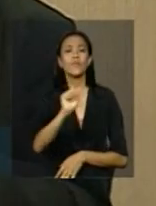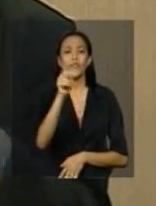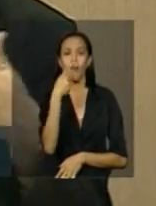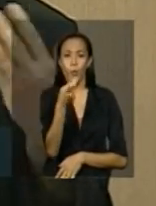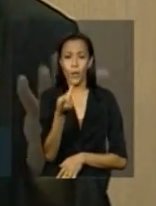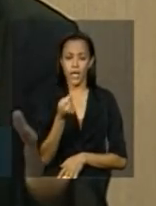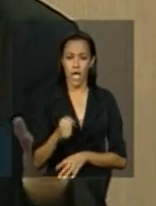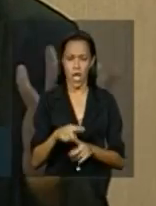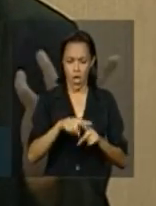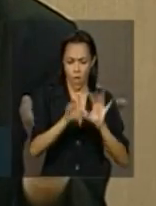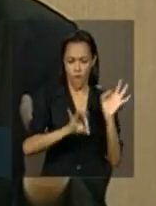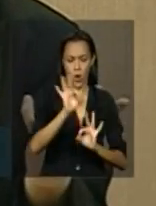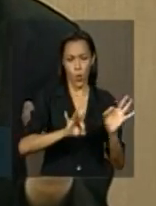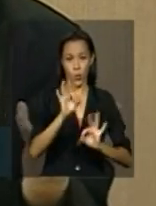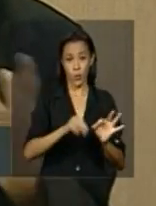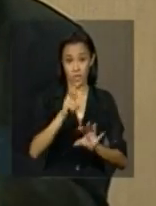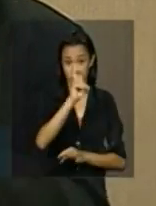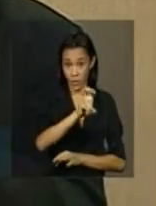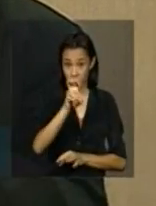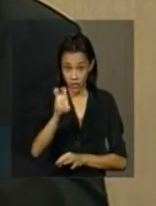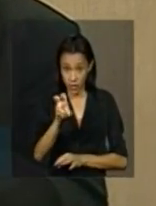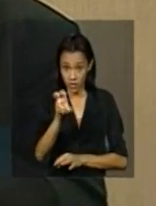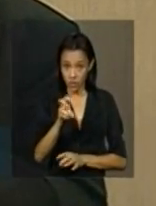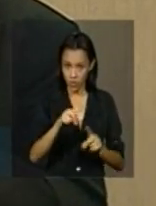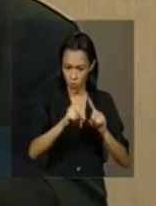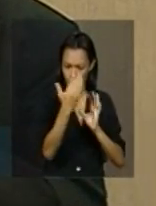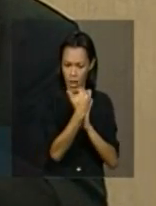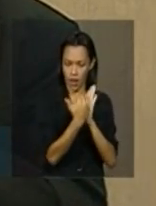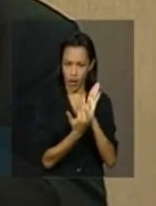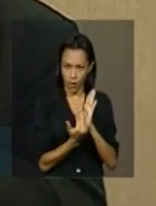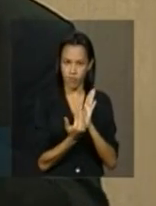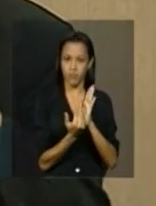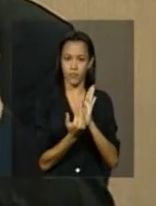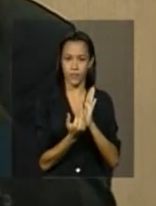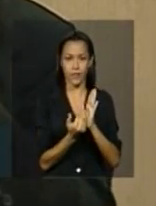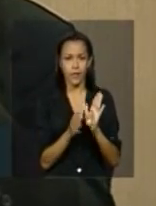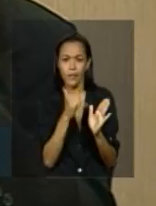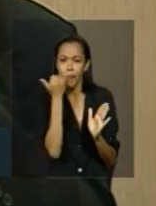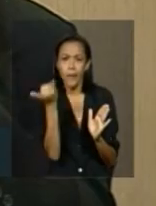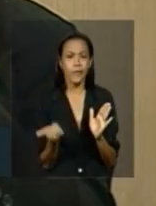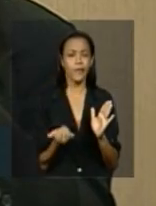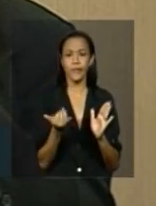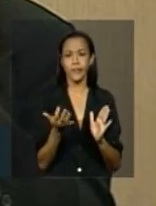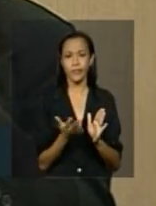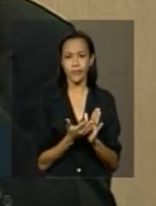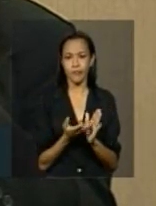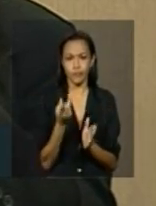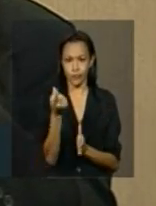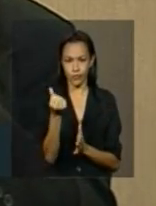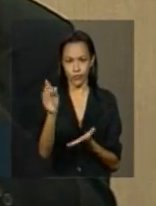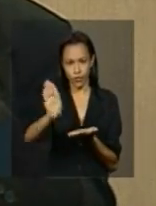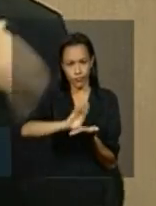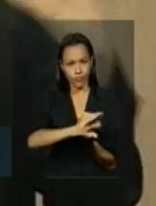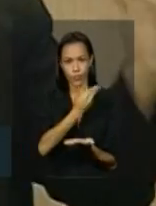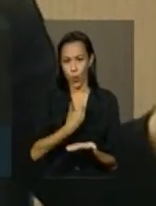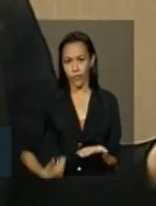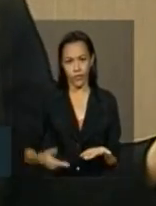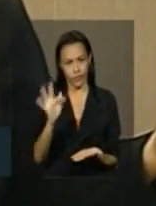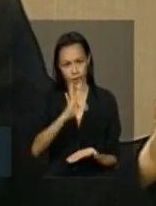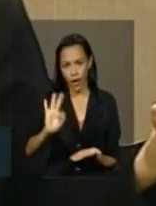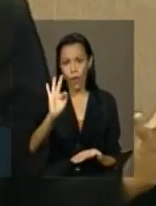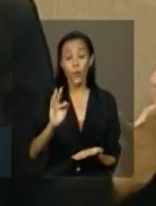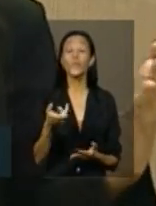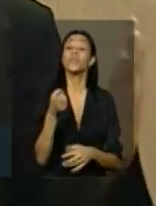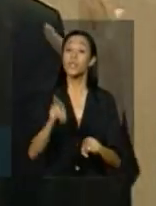que elaborou 55 planos de resíduos do 62 municípios do Estado independentemente de recurso da União o estado do